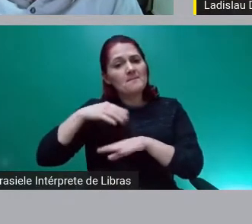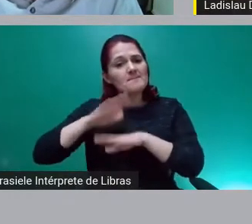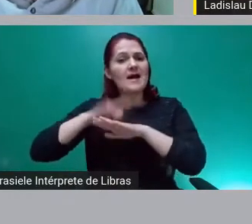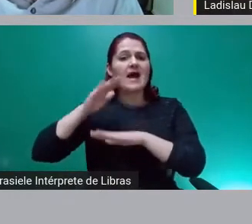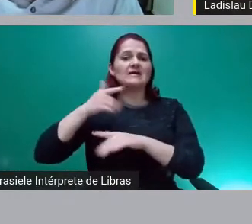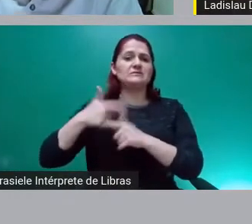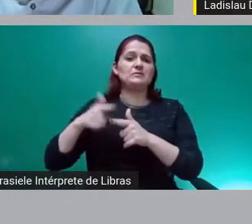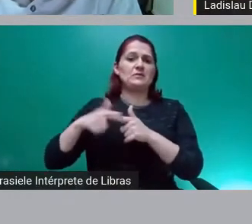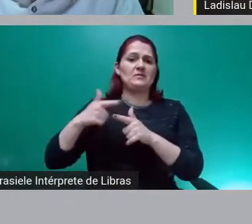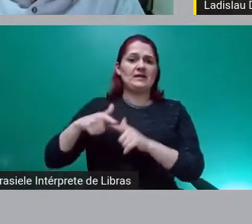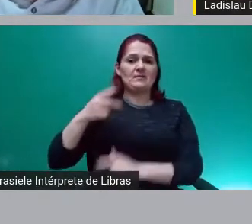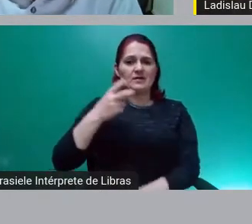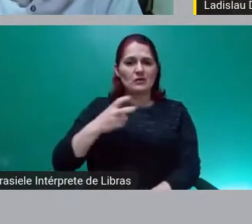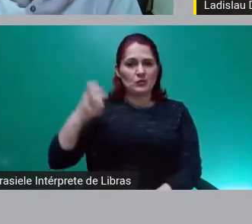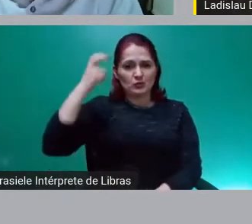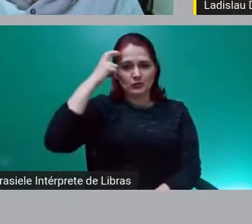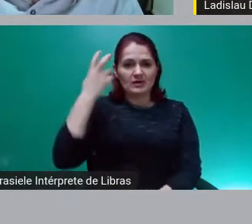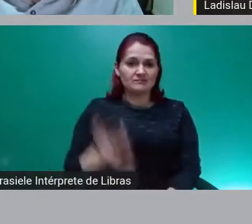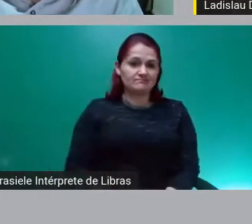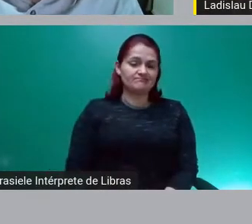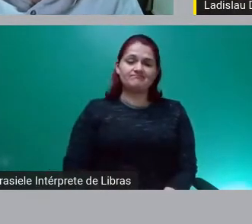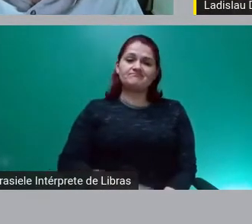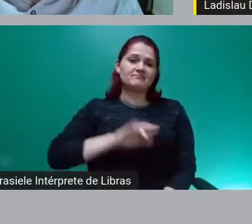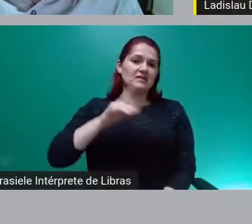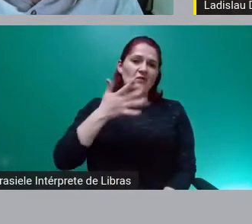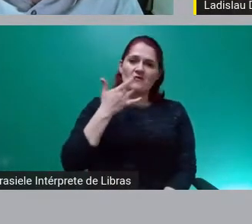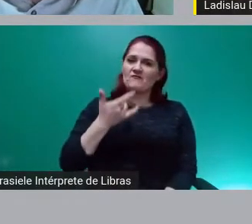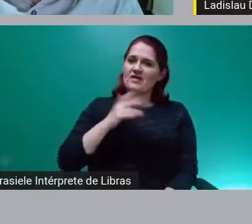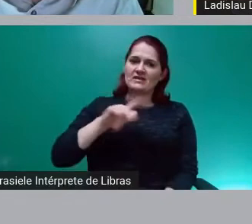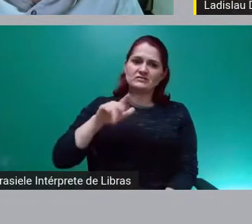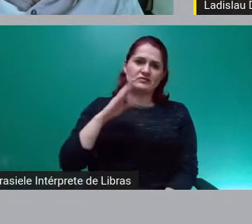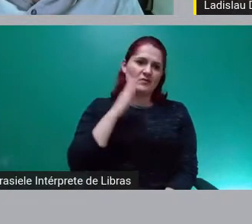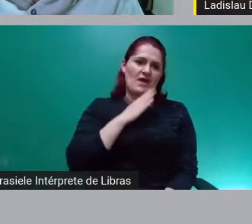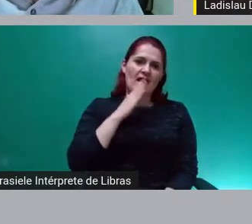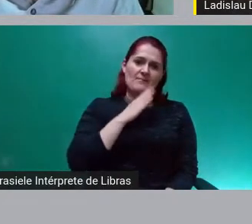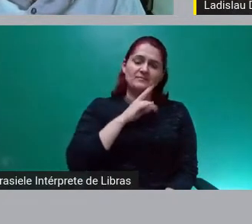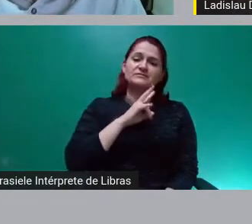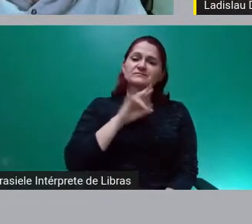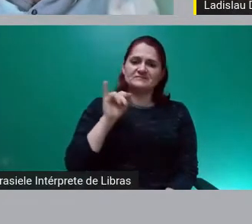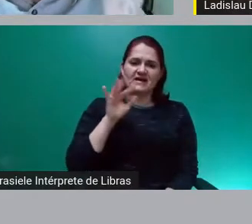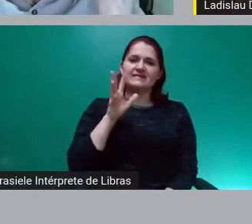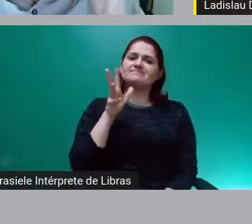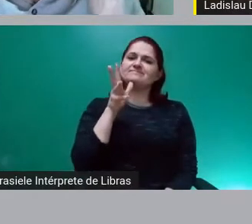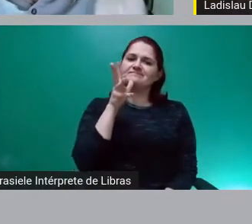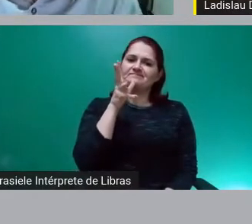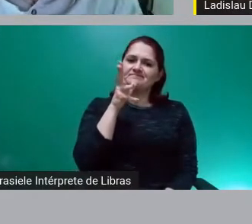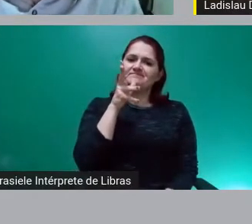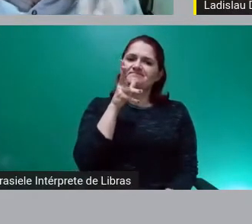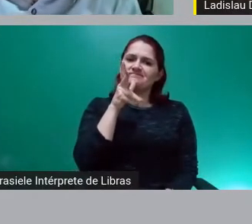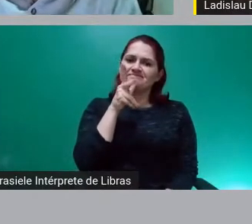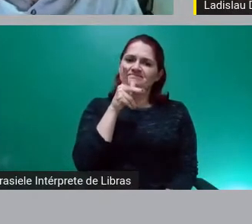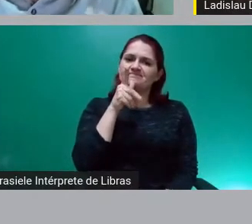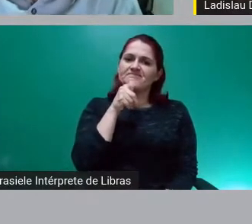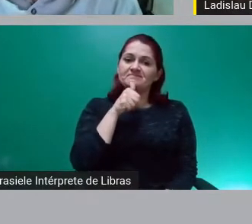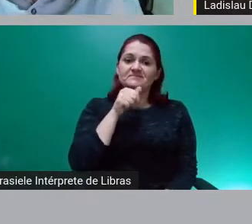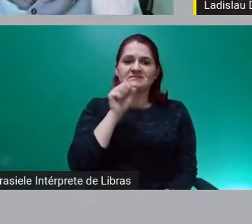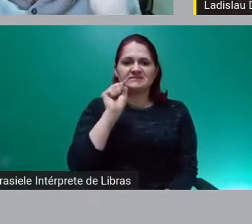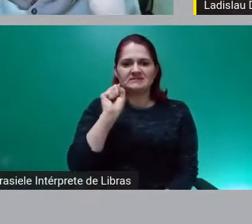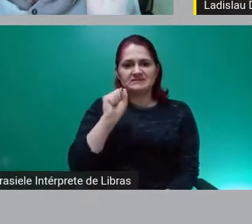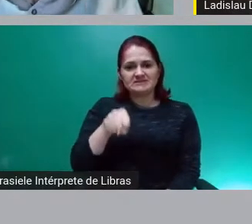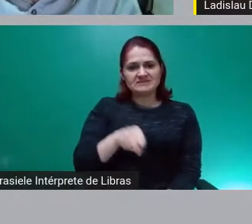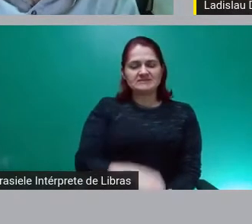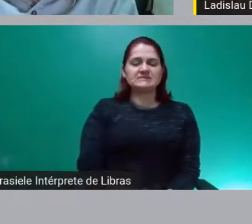Não é fácil. E não é rápido, vai demorar muito. Tá? Mas eu acho que a gente tem que